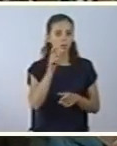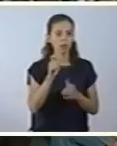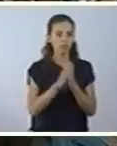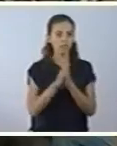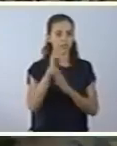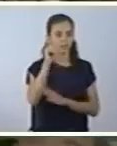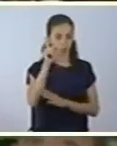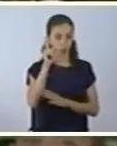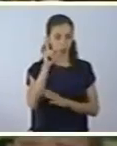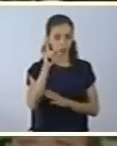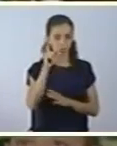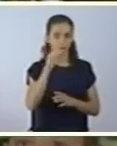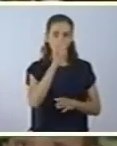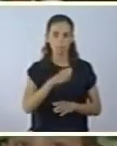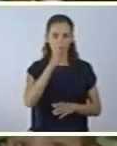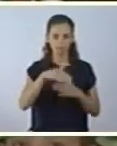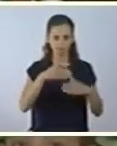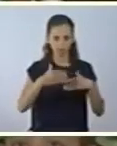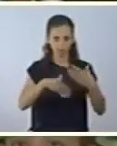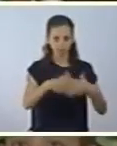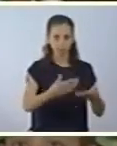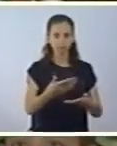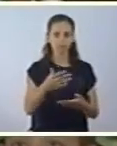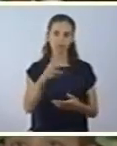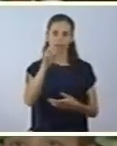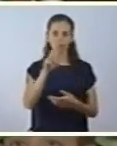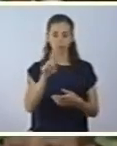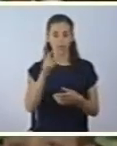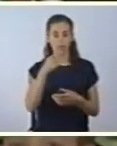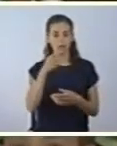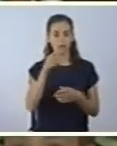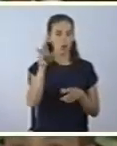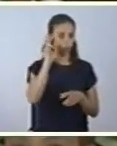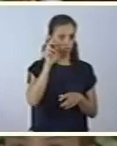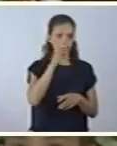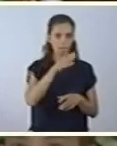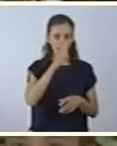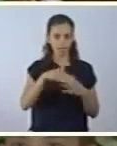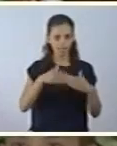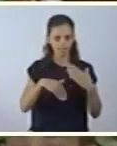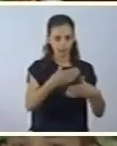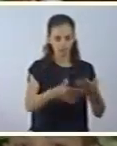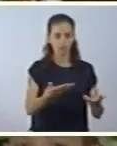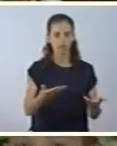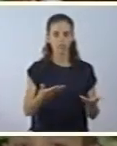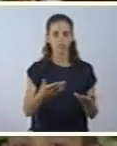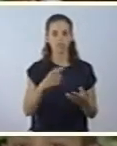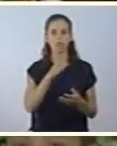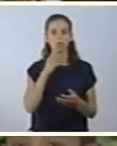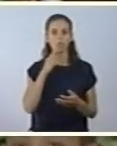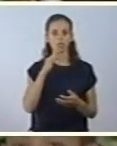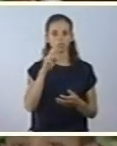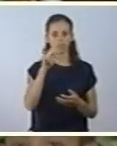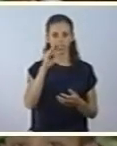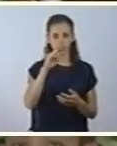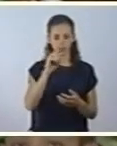de Deus e a põem em prática. Aqui está a segunda parte, escutam e põem em prática. Já o Papa